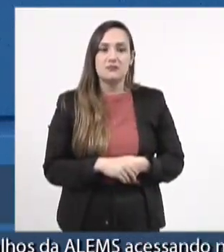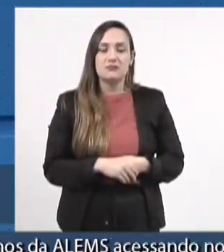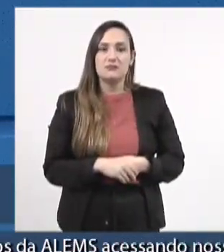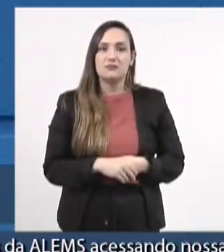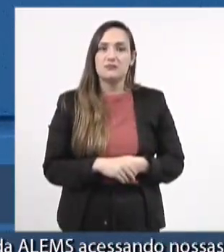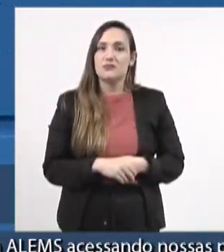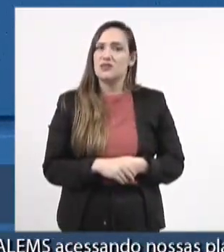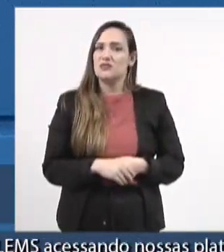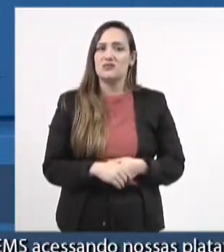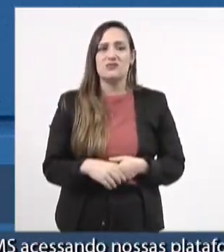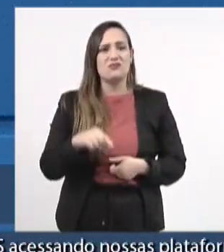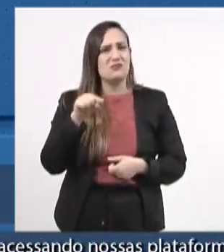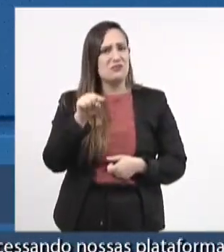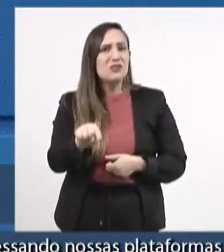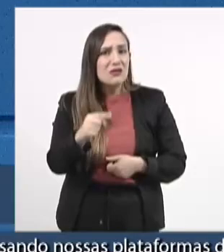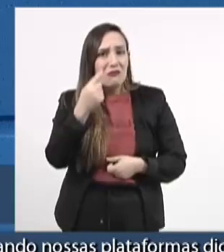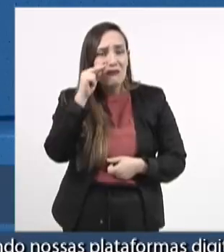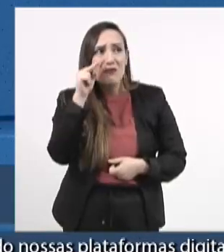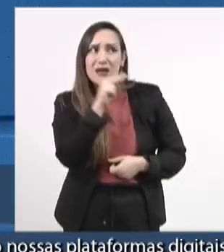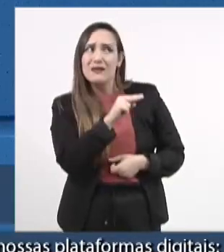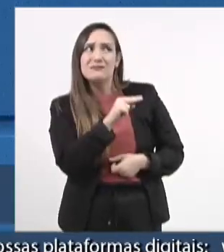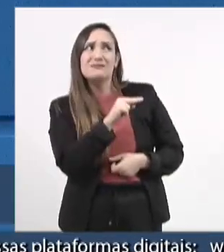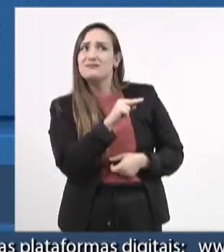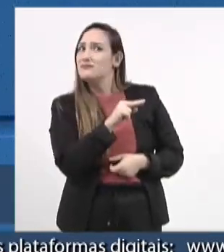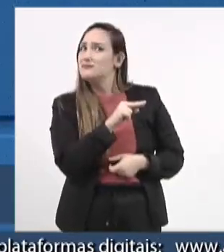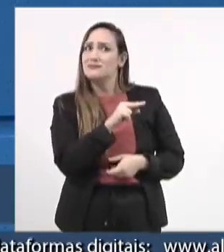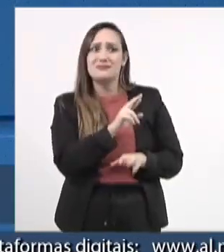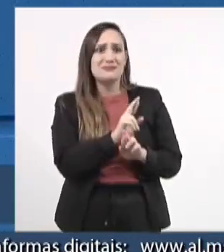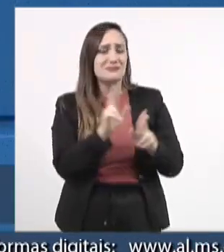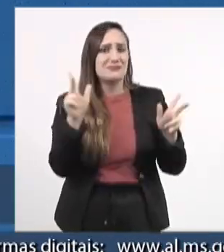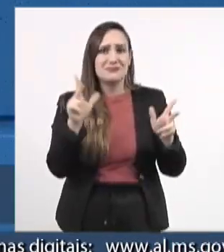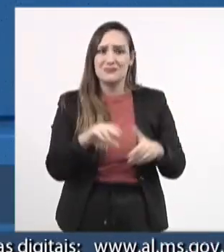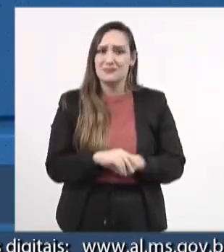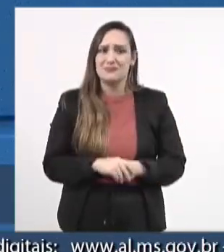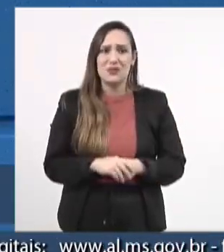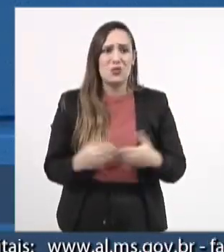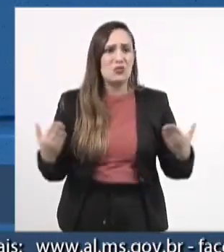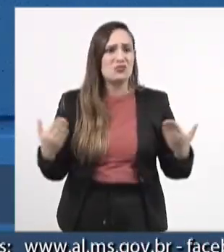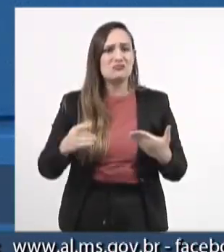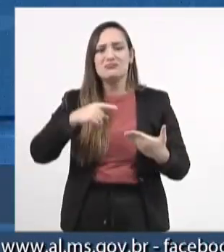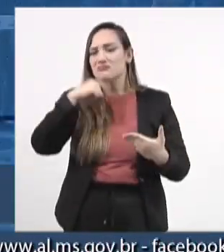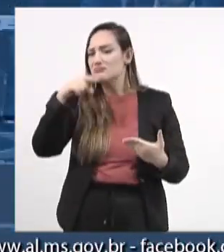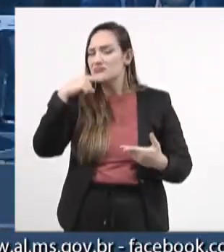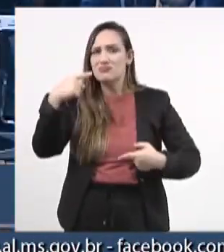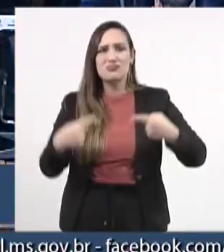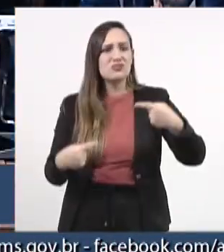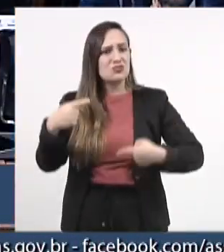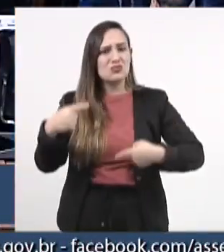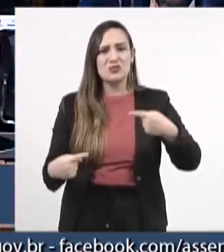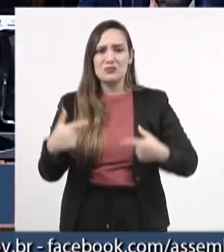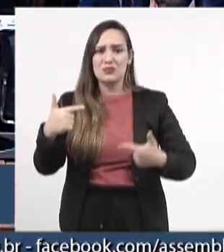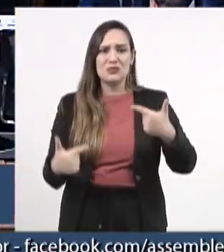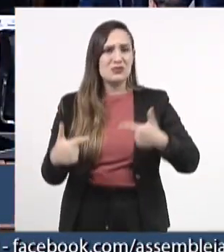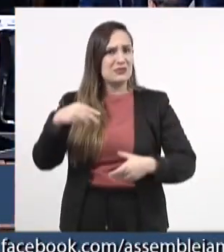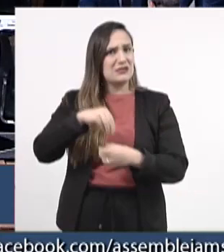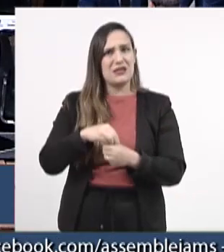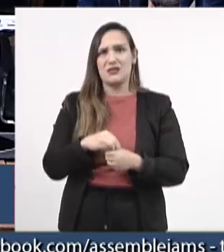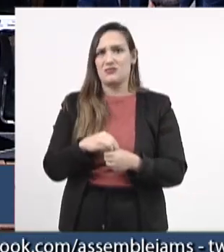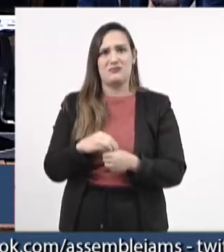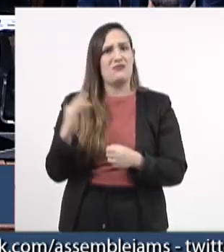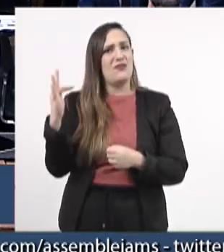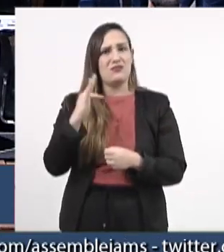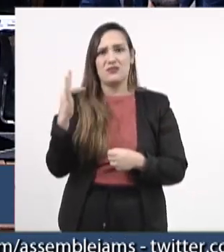apoia. Porque não dá para discutir hoje política em